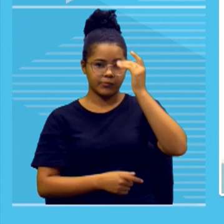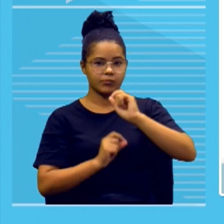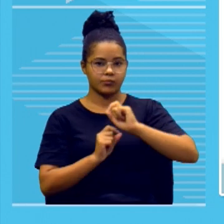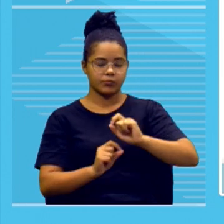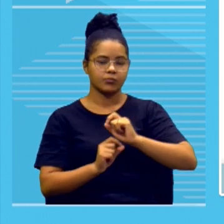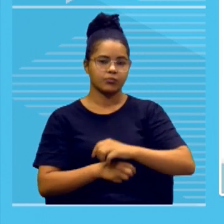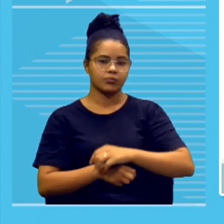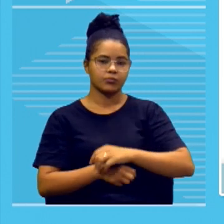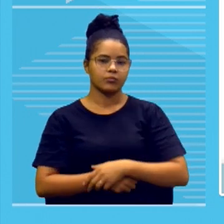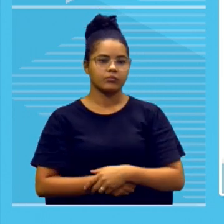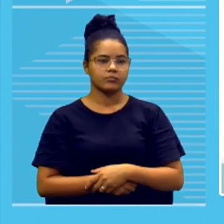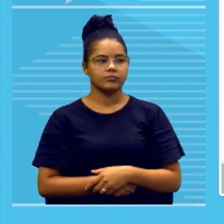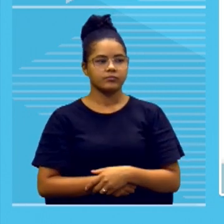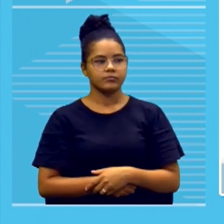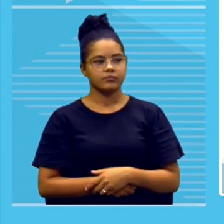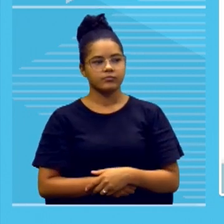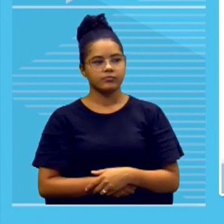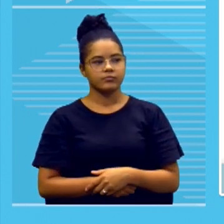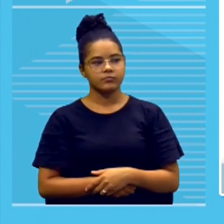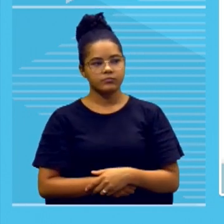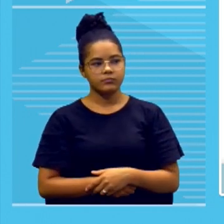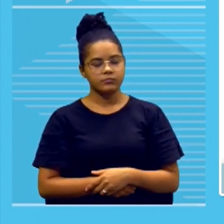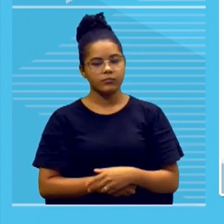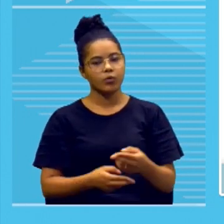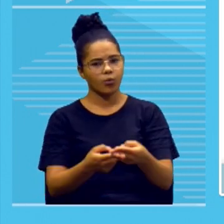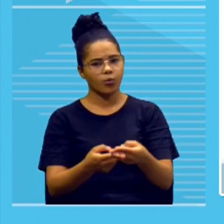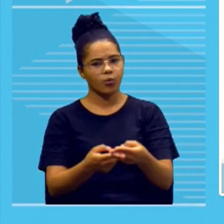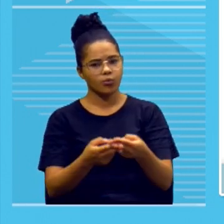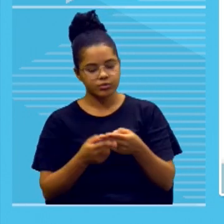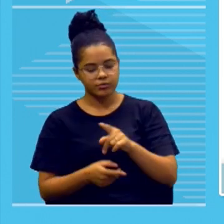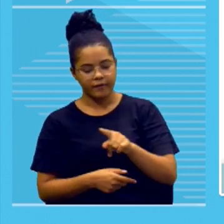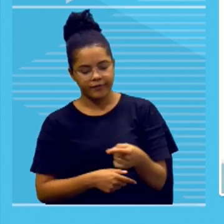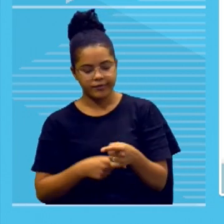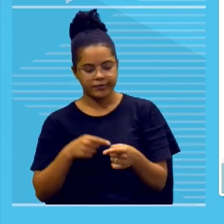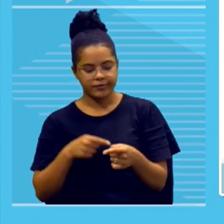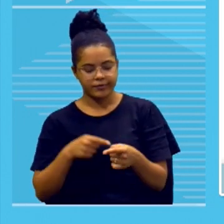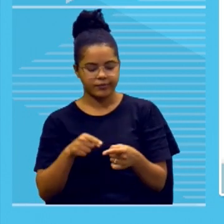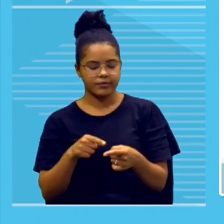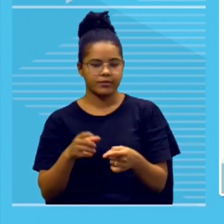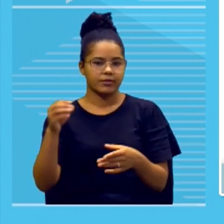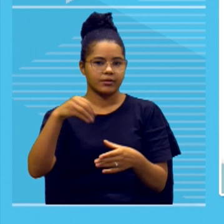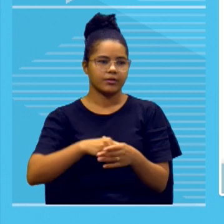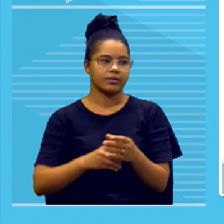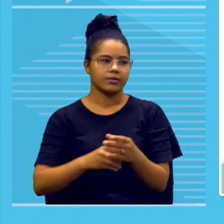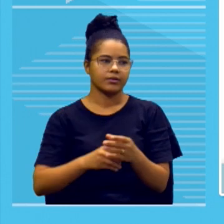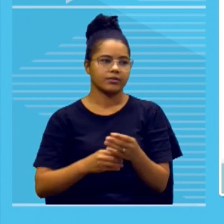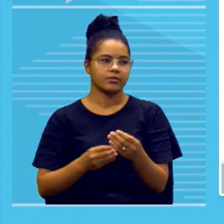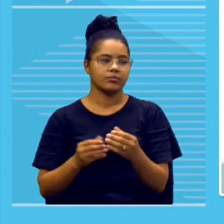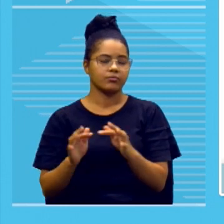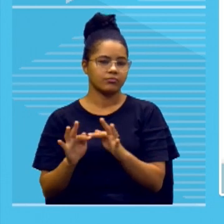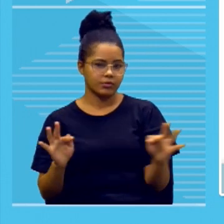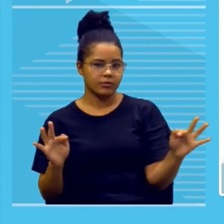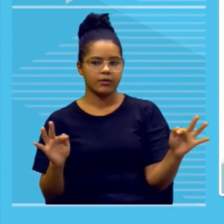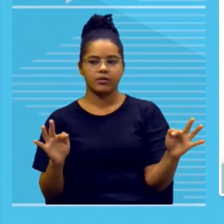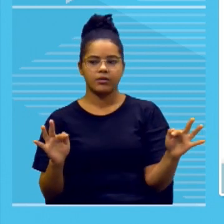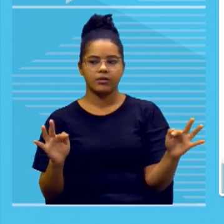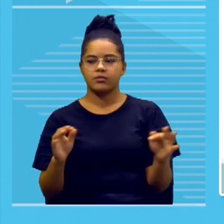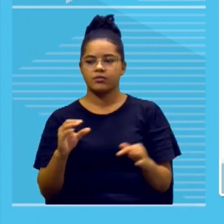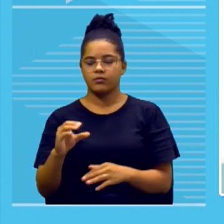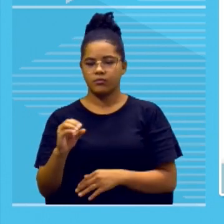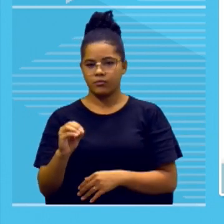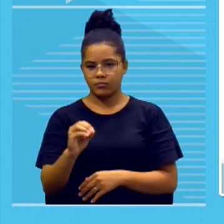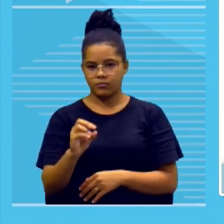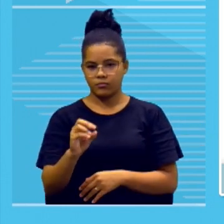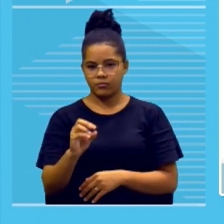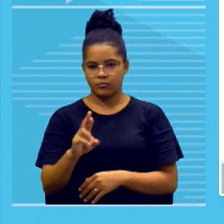O uso da pontuação, o uso da vírgula, lá na coordenação, nas orações coordenadas. Tá